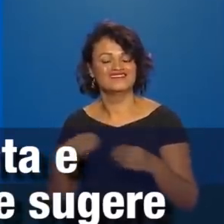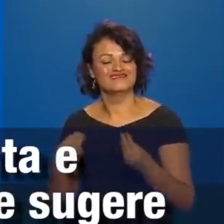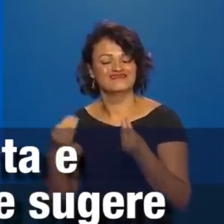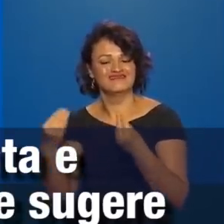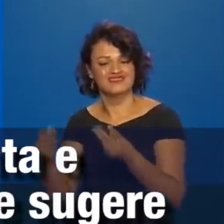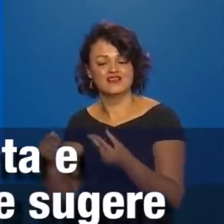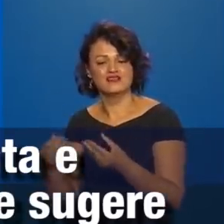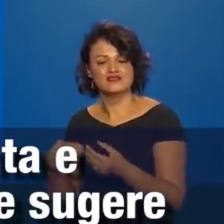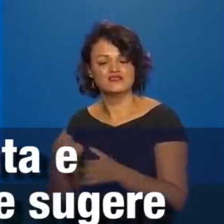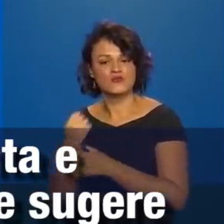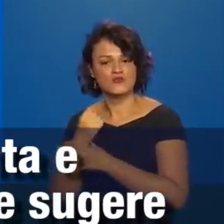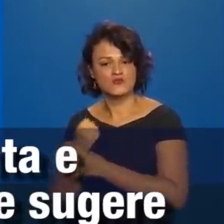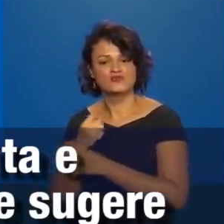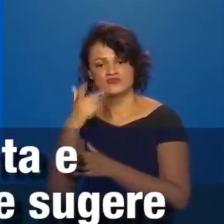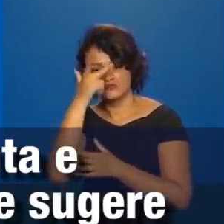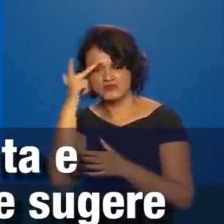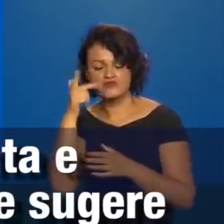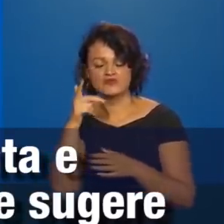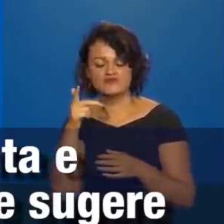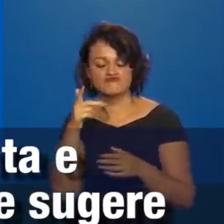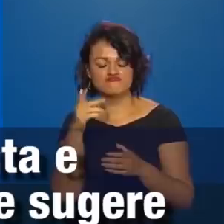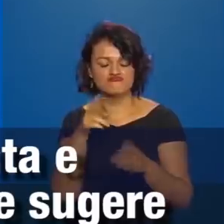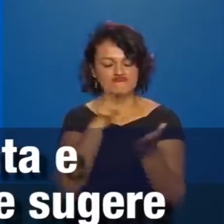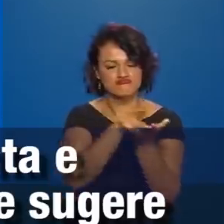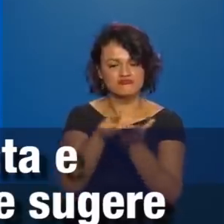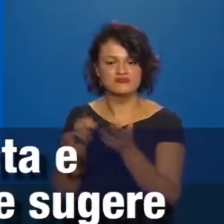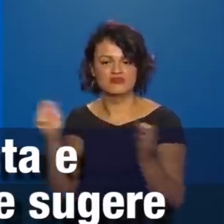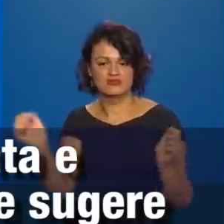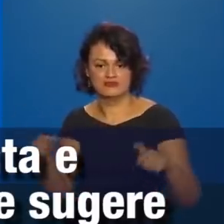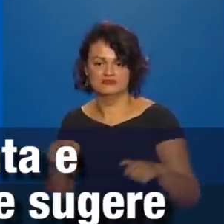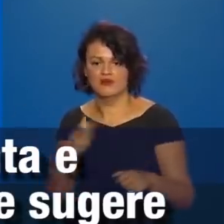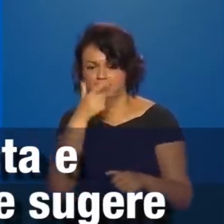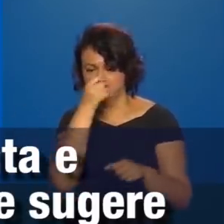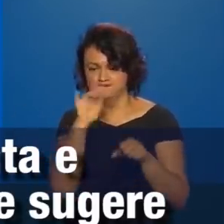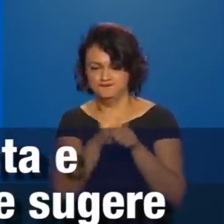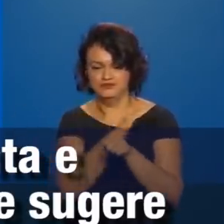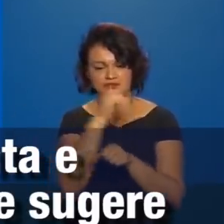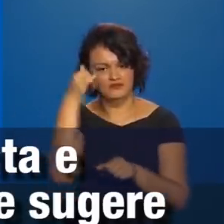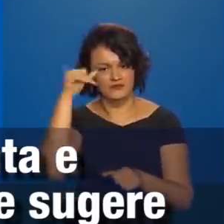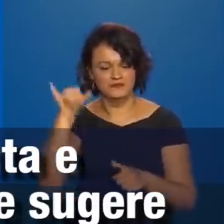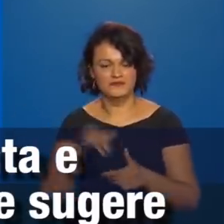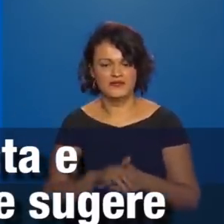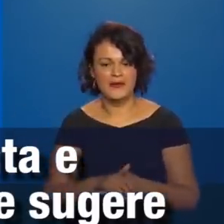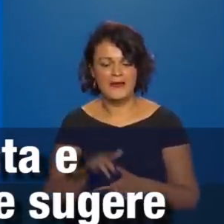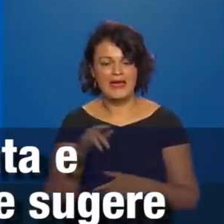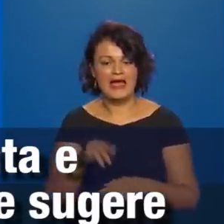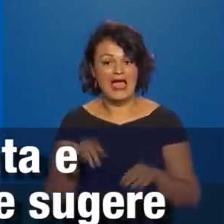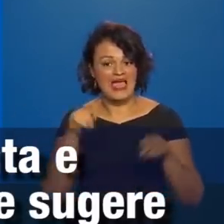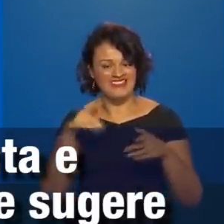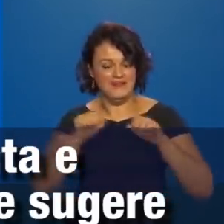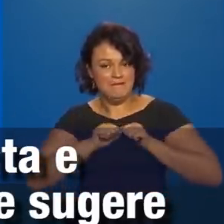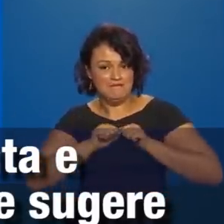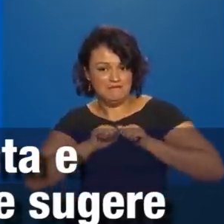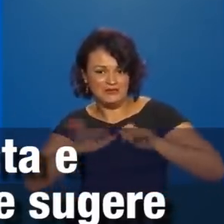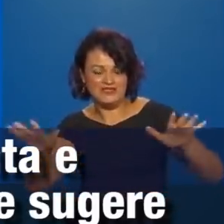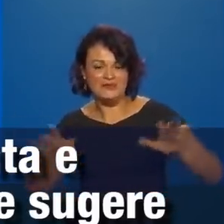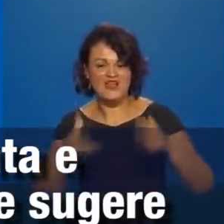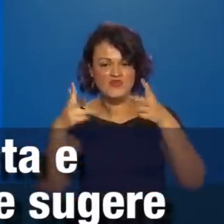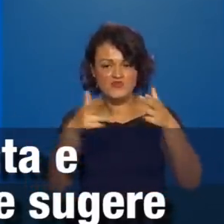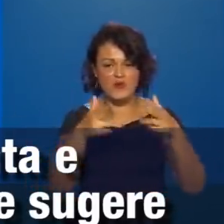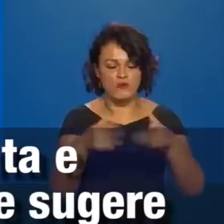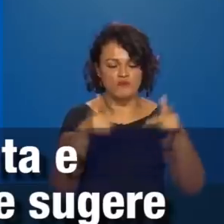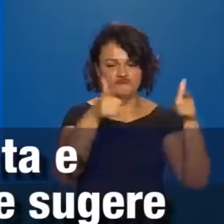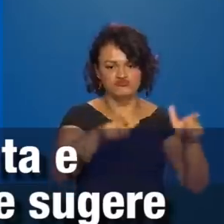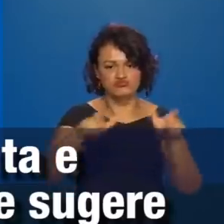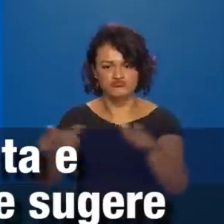garantir este quantitativo. Agora, lembro que a epidemia ela não é igual em todos os